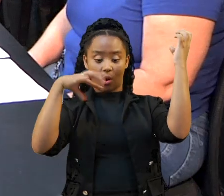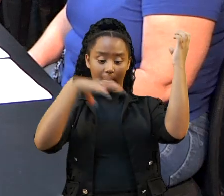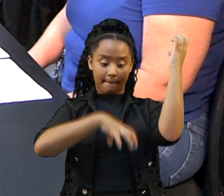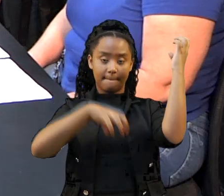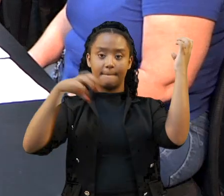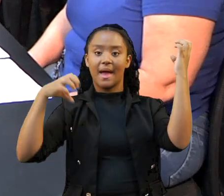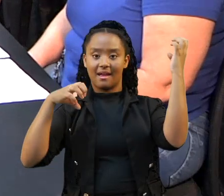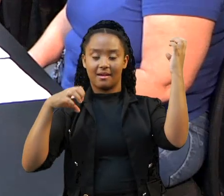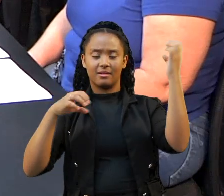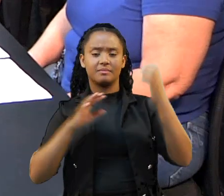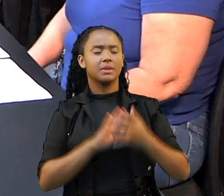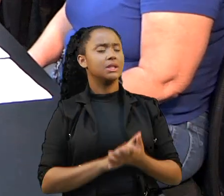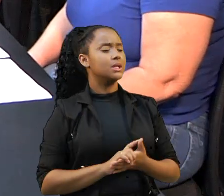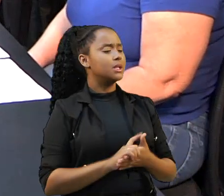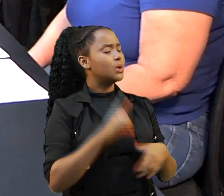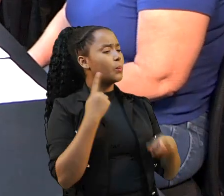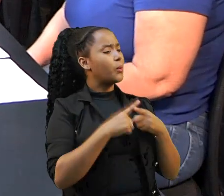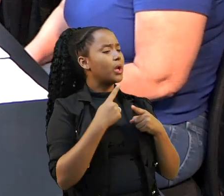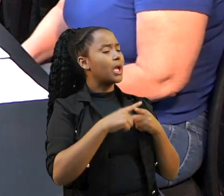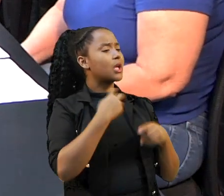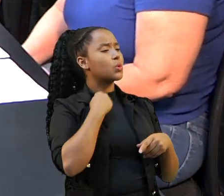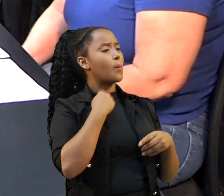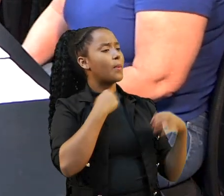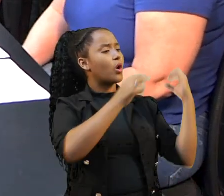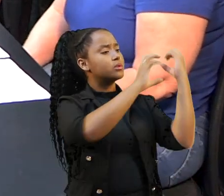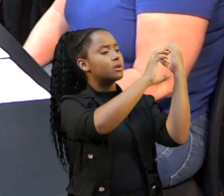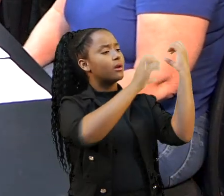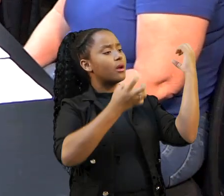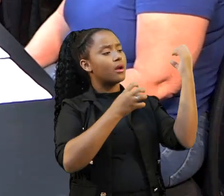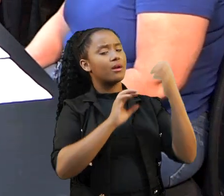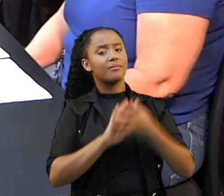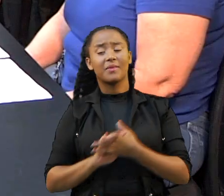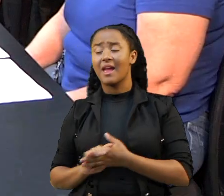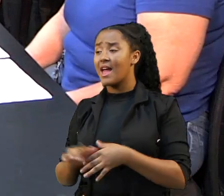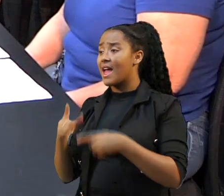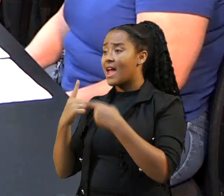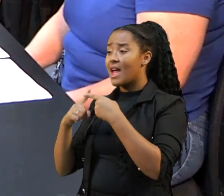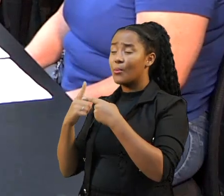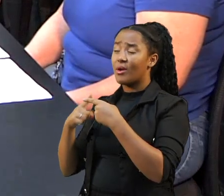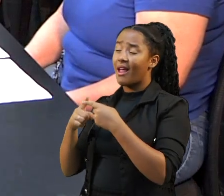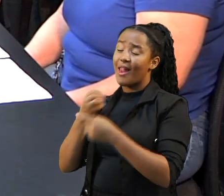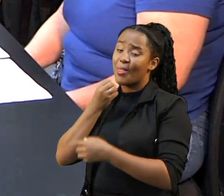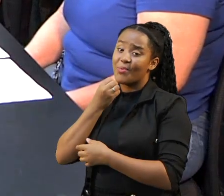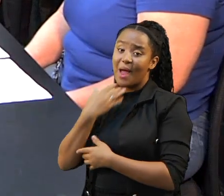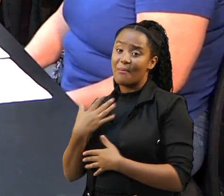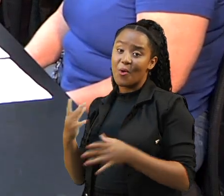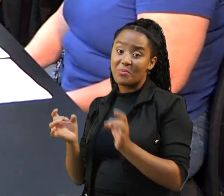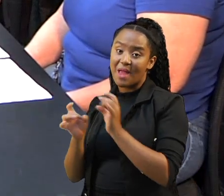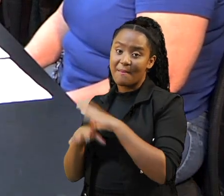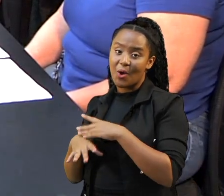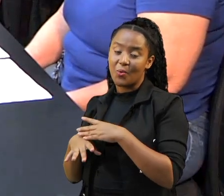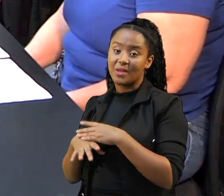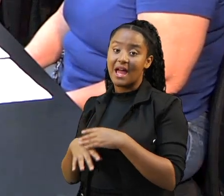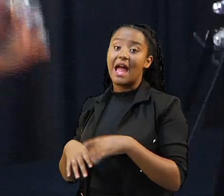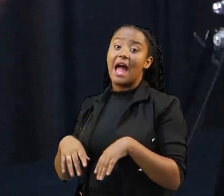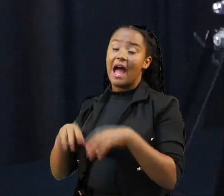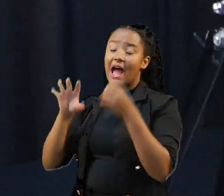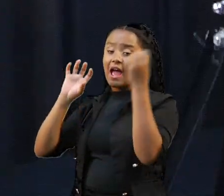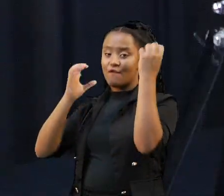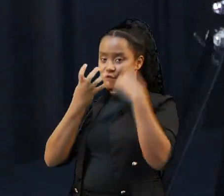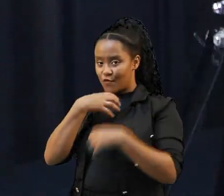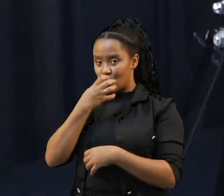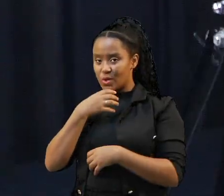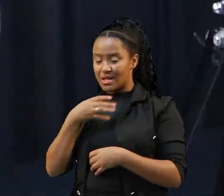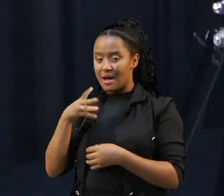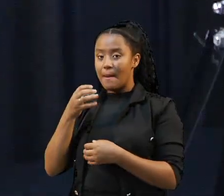com o cupuaçu, mas ela é mais doce. Por que não pode colher? Porque não está madura, ela só está boa quando cai mesmo. Quando cai. E é uma árvore